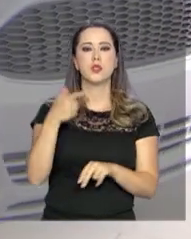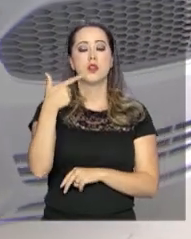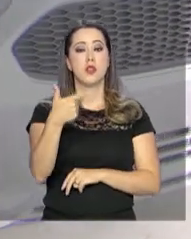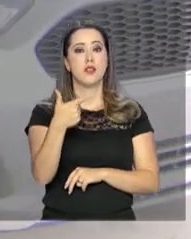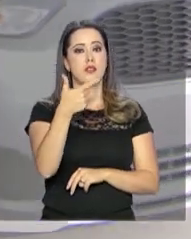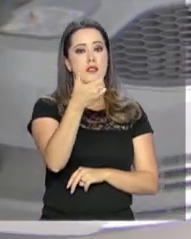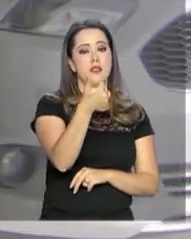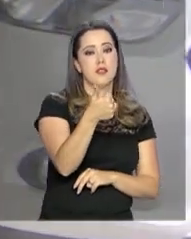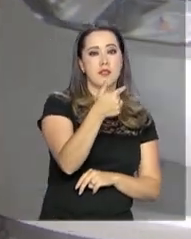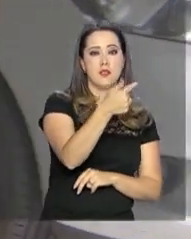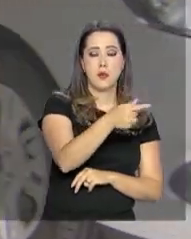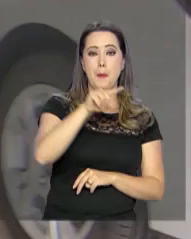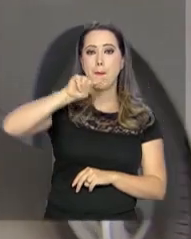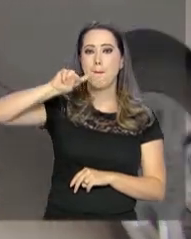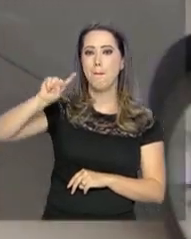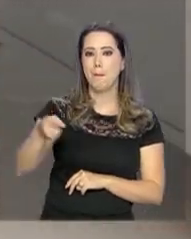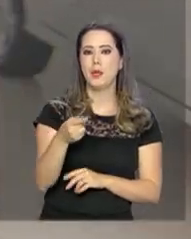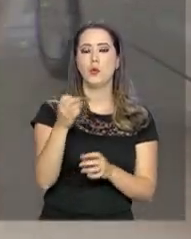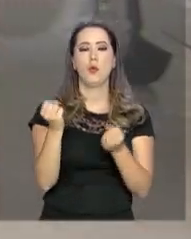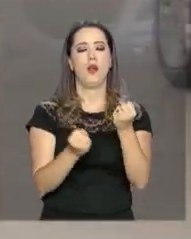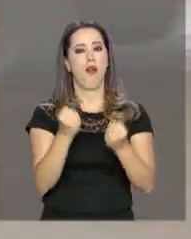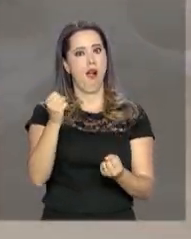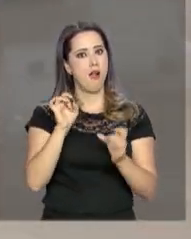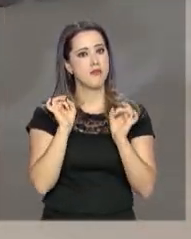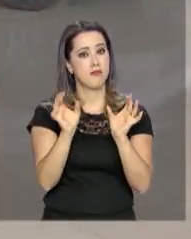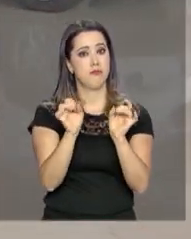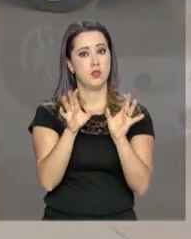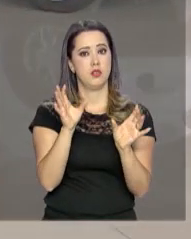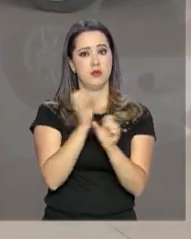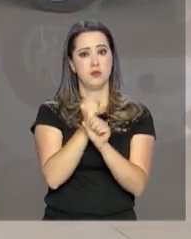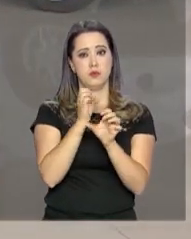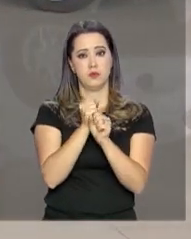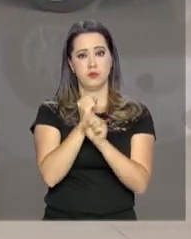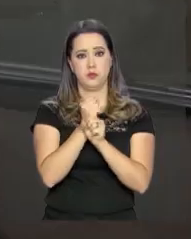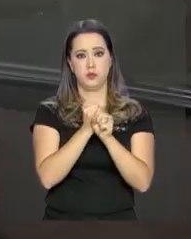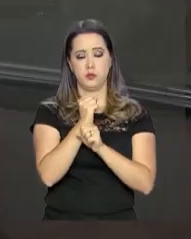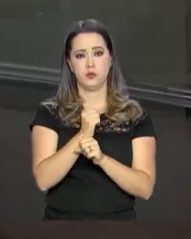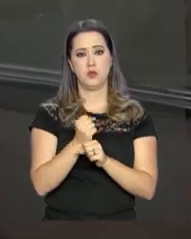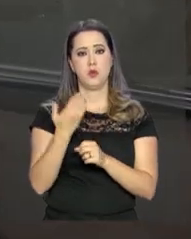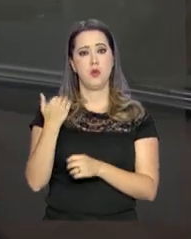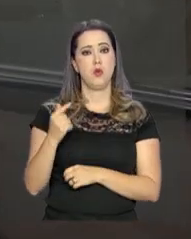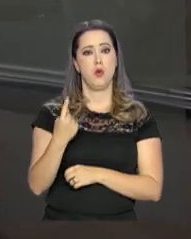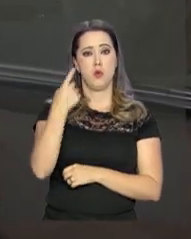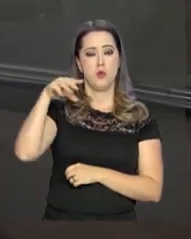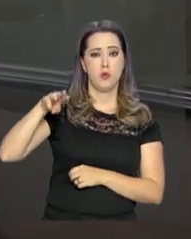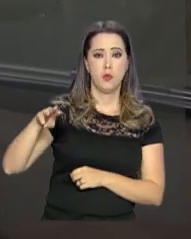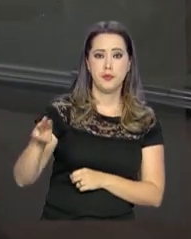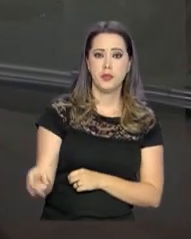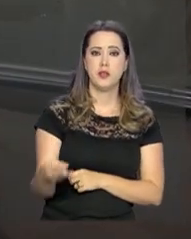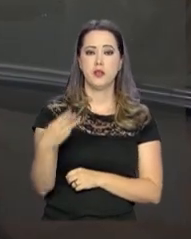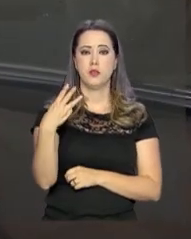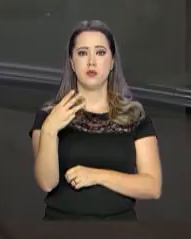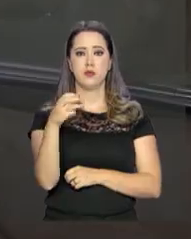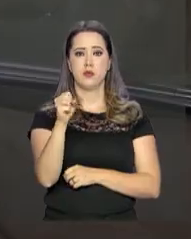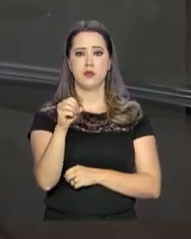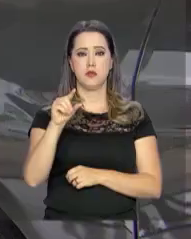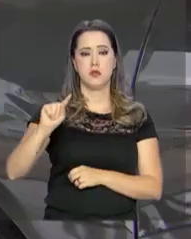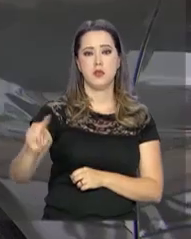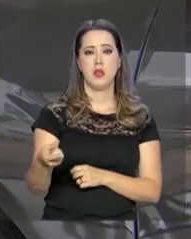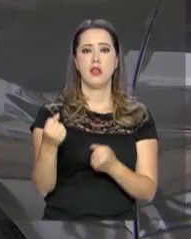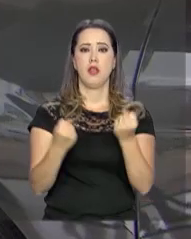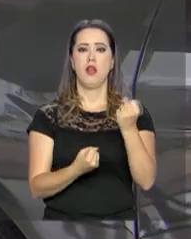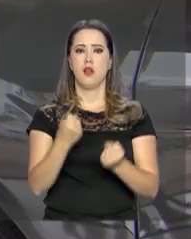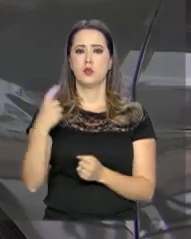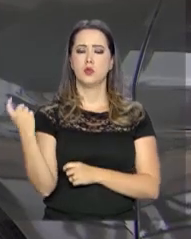217 mil unidades vendidas. No acumulado do ano, o setor negociou 1 milhão e 380 mil